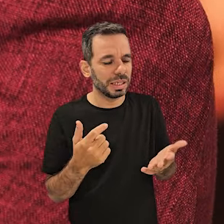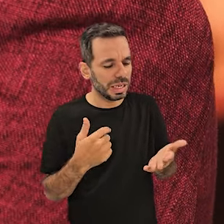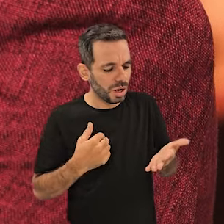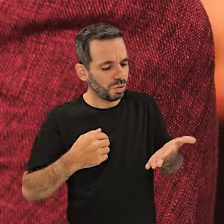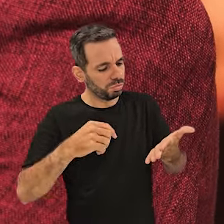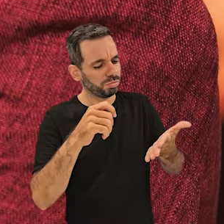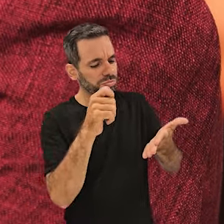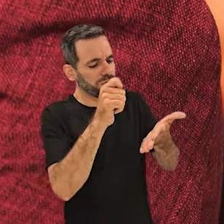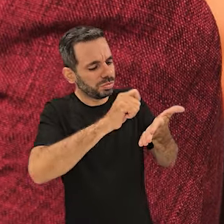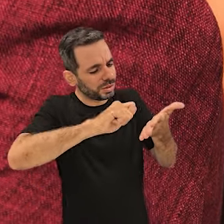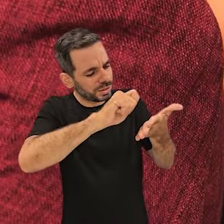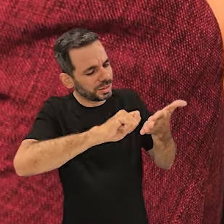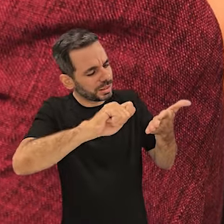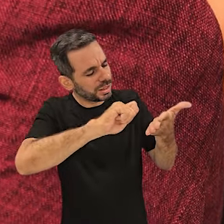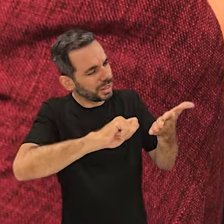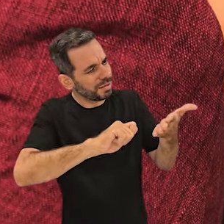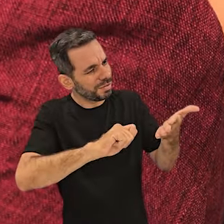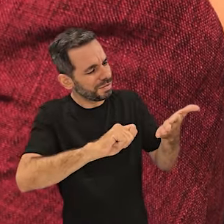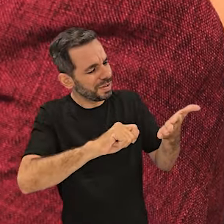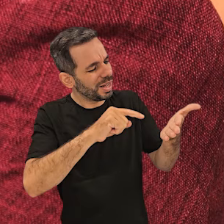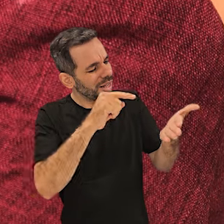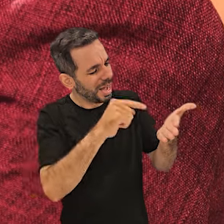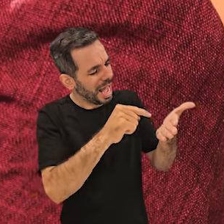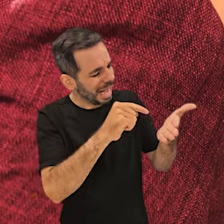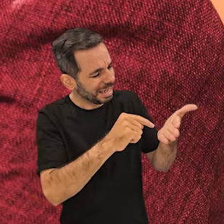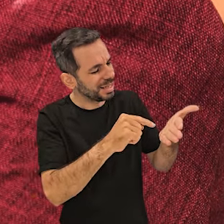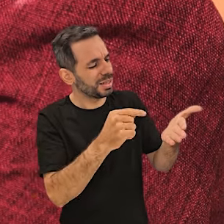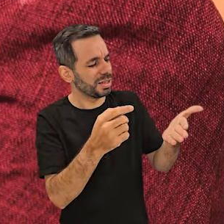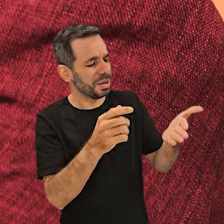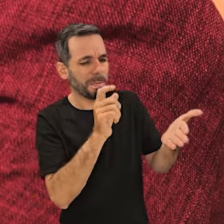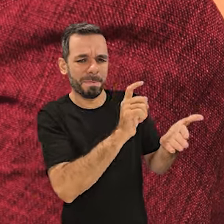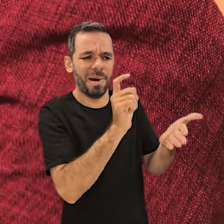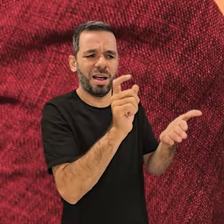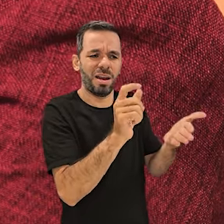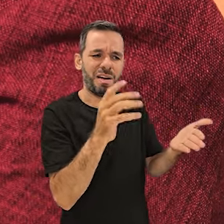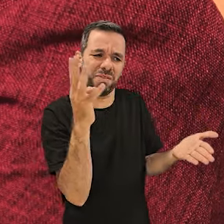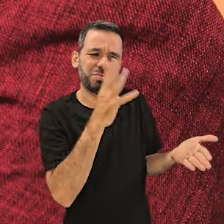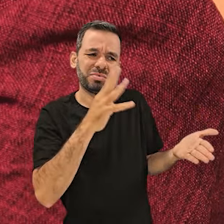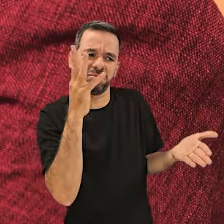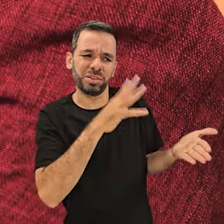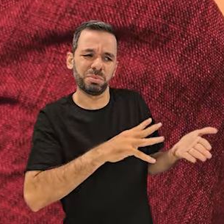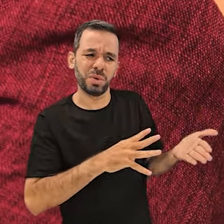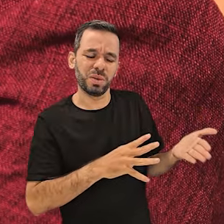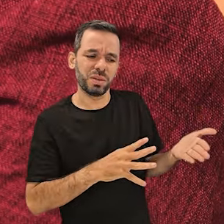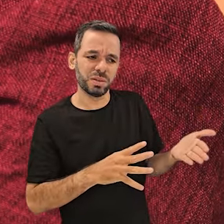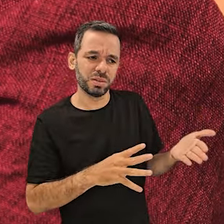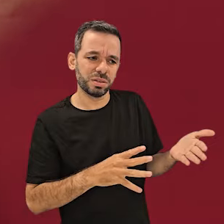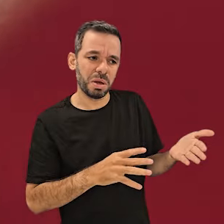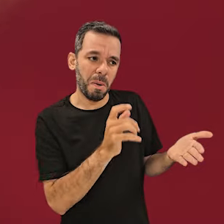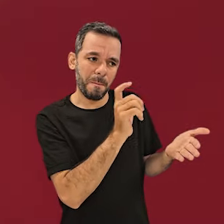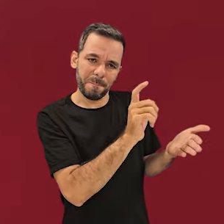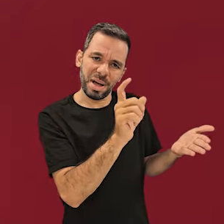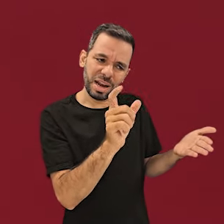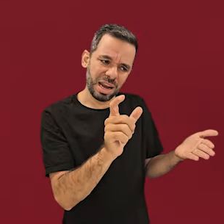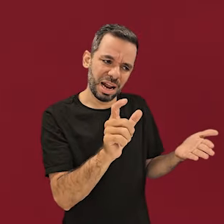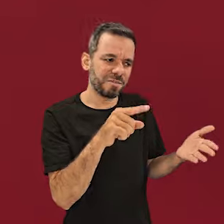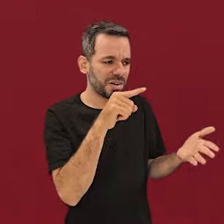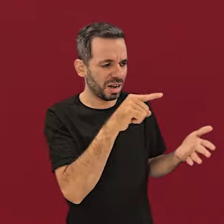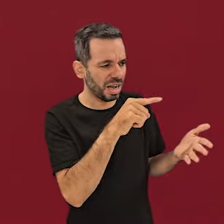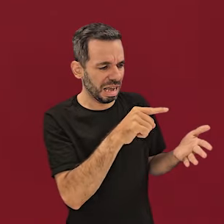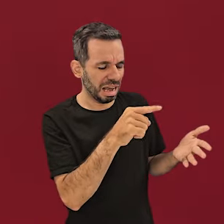Seguirei escrevendo essas palavras teimosas. Palavras que insistem em vir para o